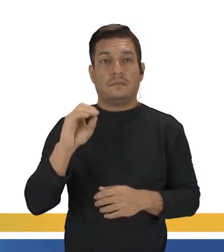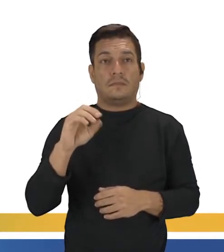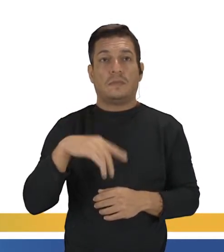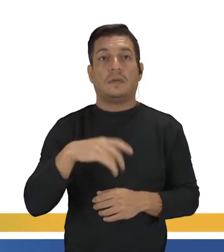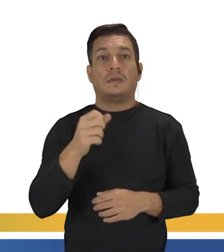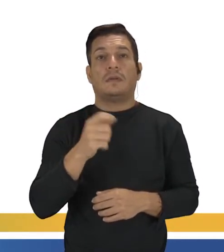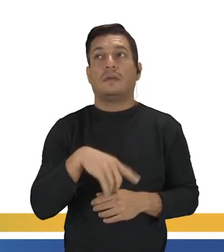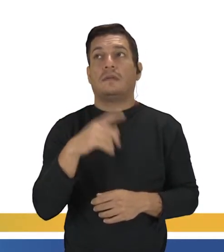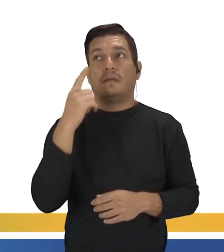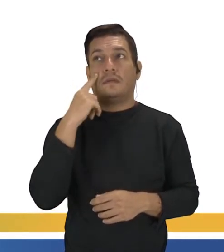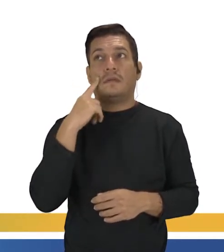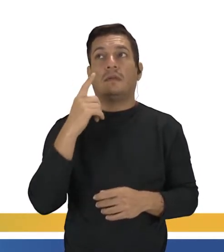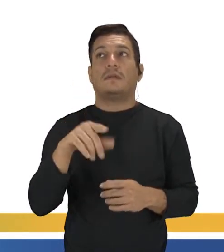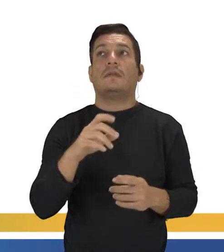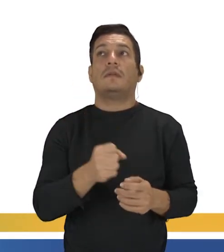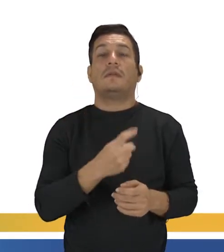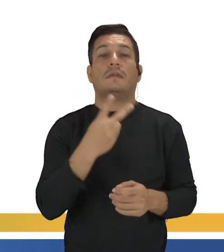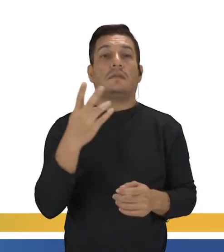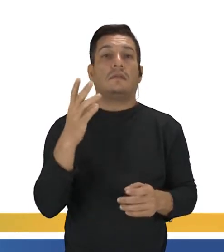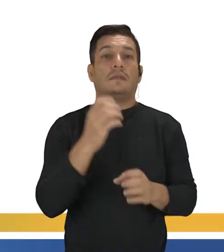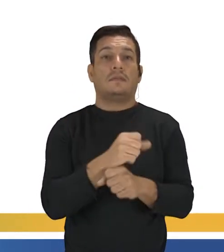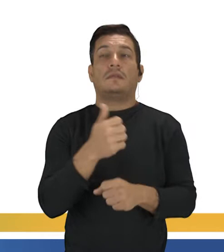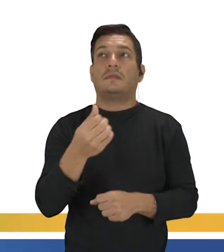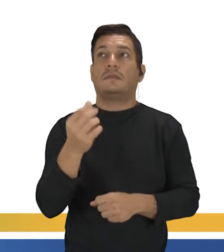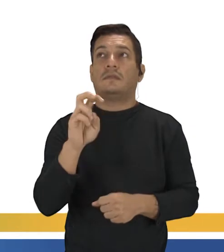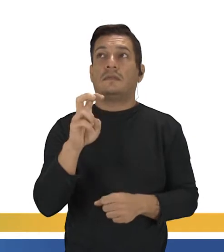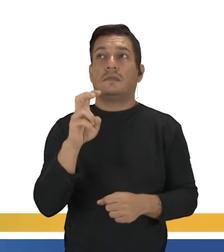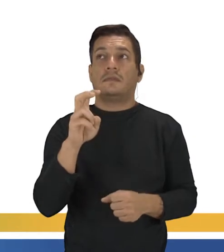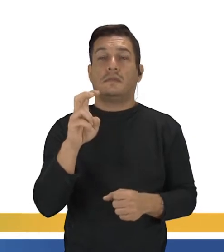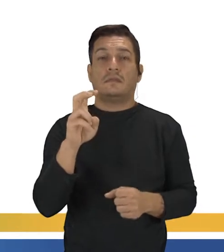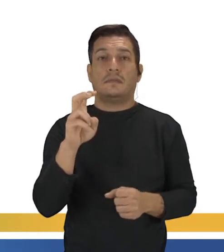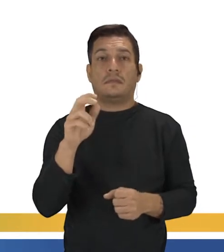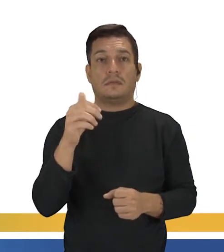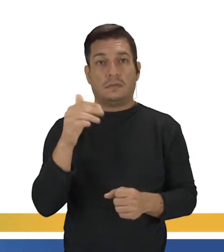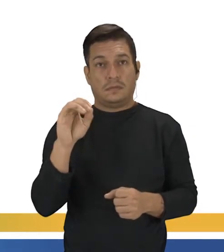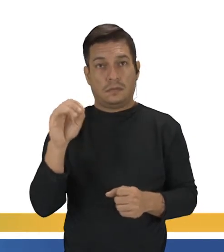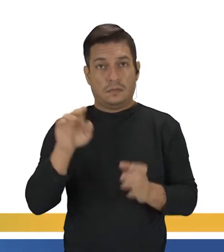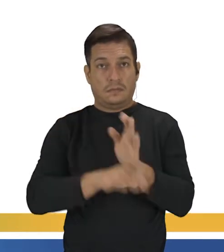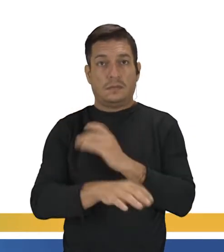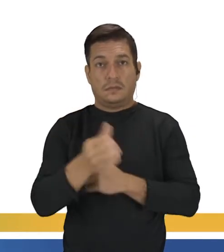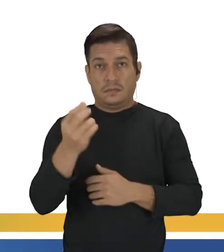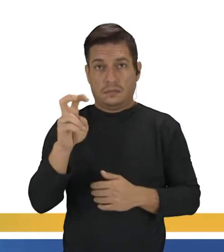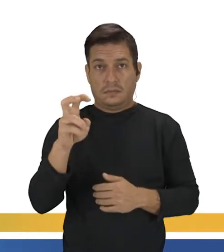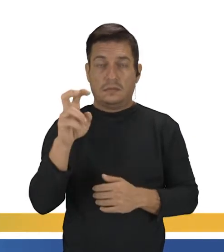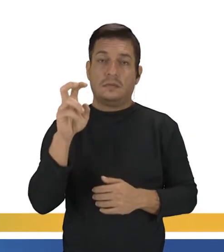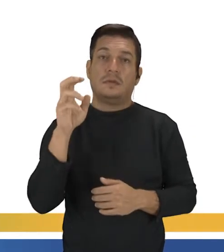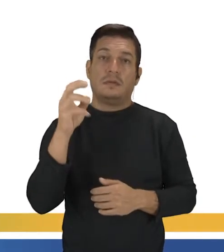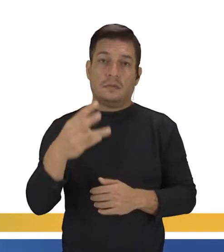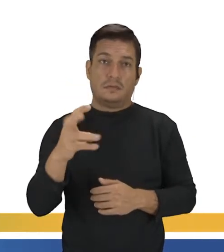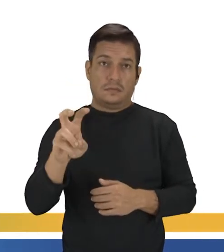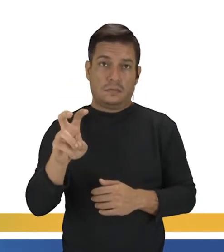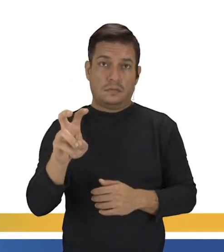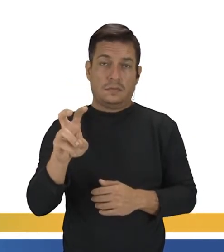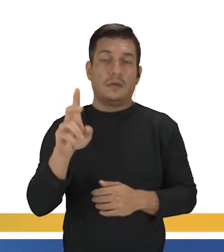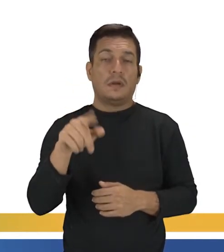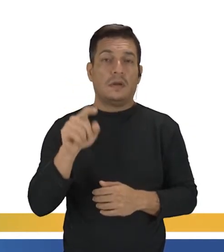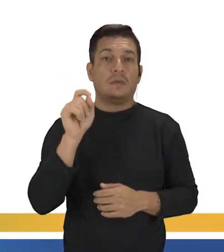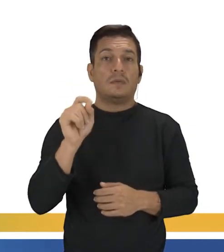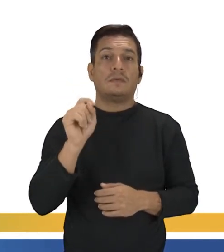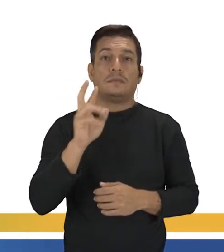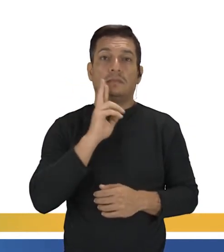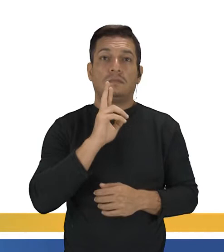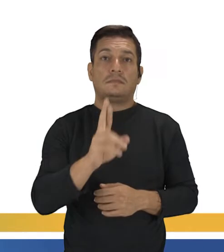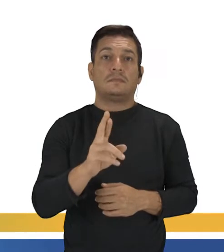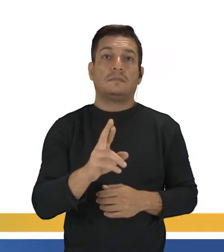essa soma aqui vai me dar 65, o meu universo é 100, 100 menos 65, 35. Então, 35 é